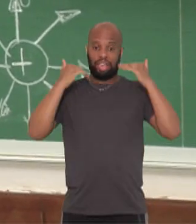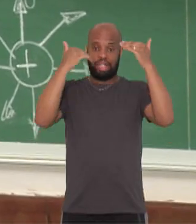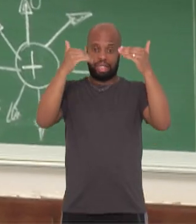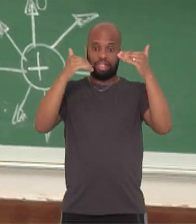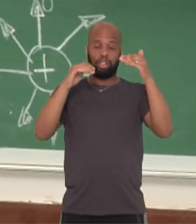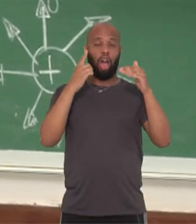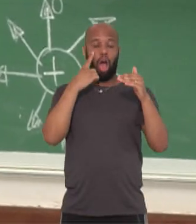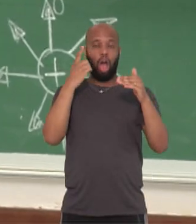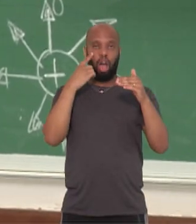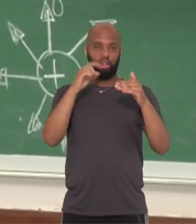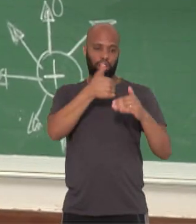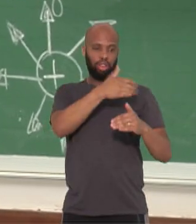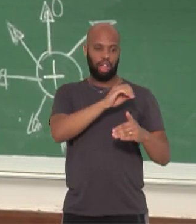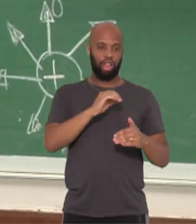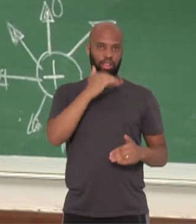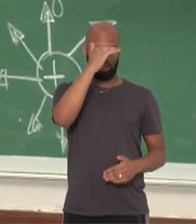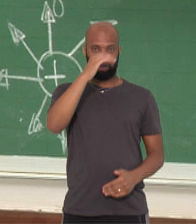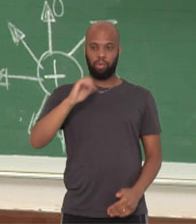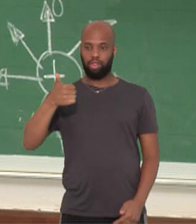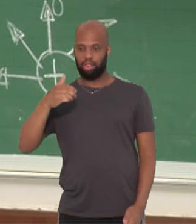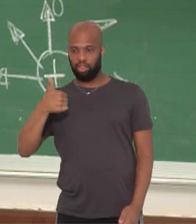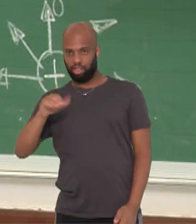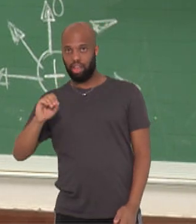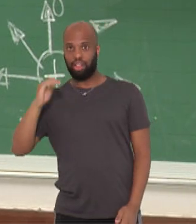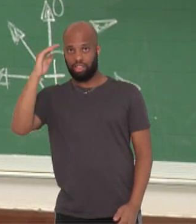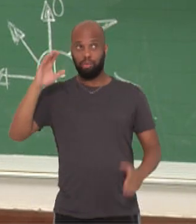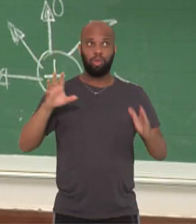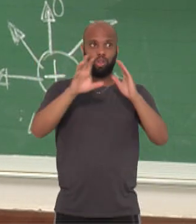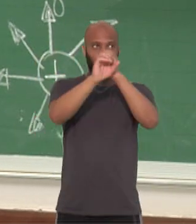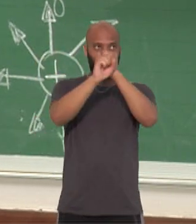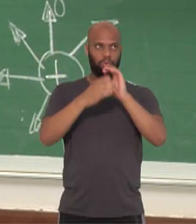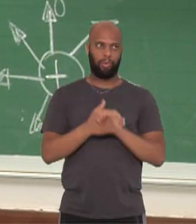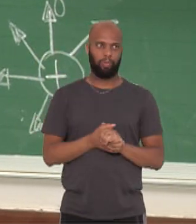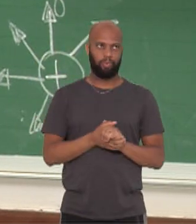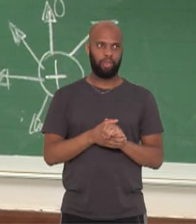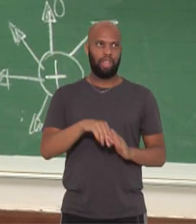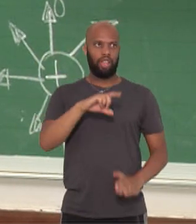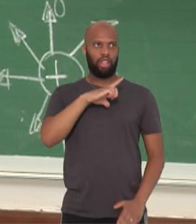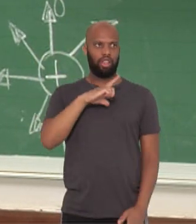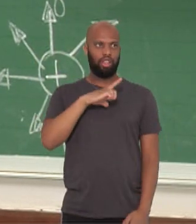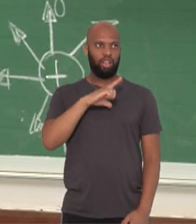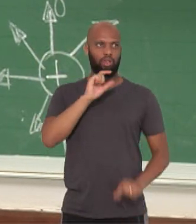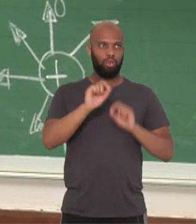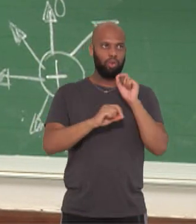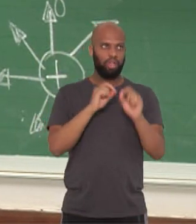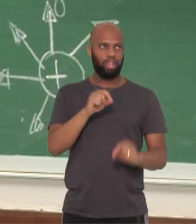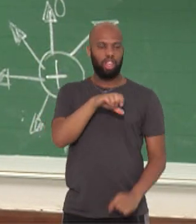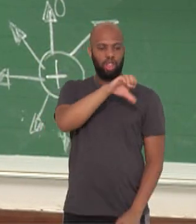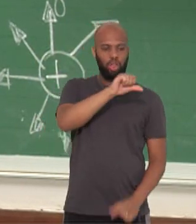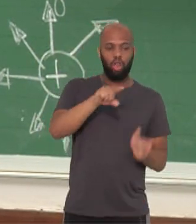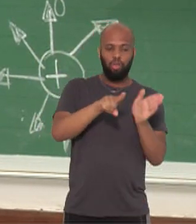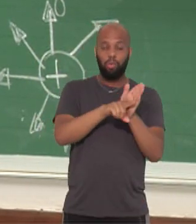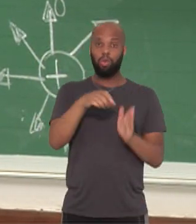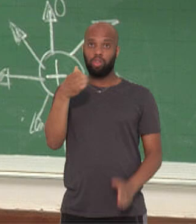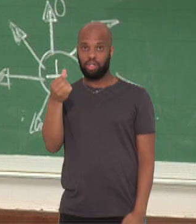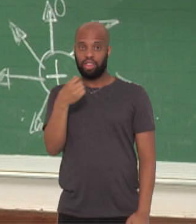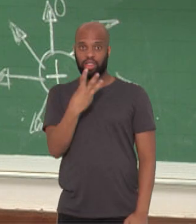9 mais menos 6, 3. Pronto. Na parte de baixo nós temos 0,2 elevado ao quadrado, que dá